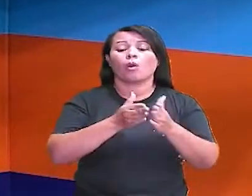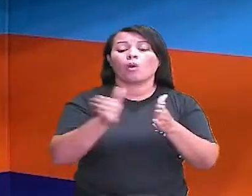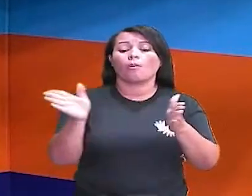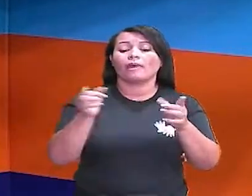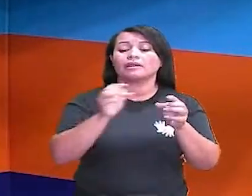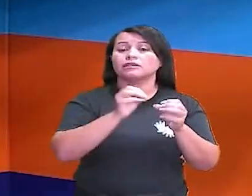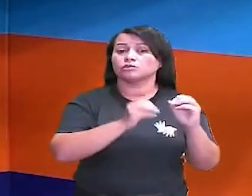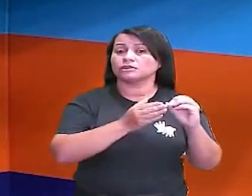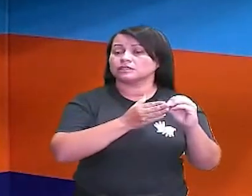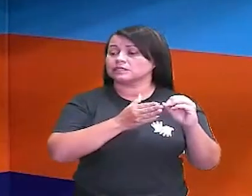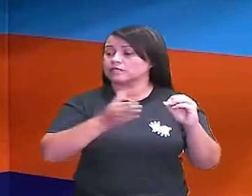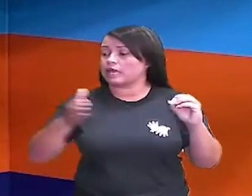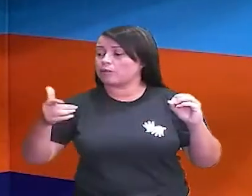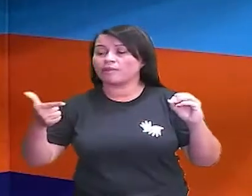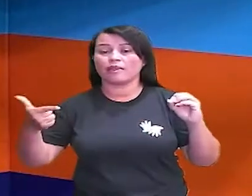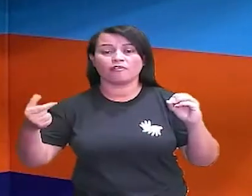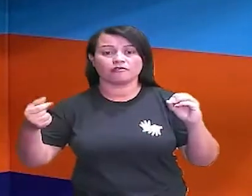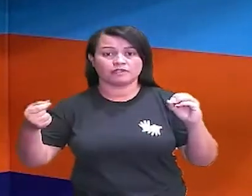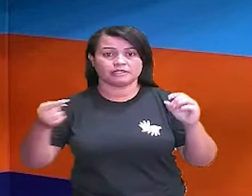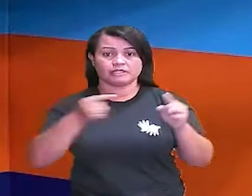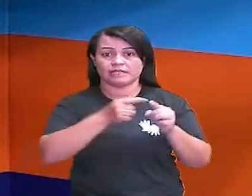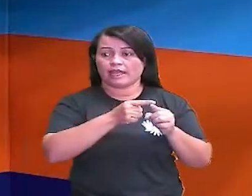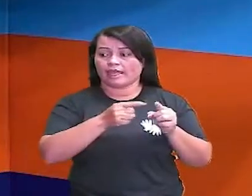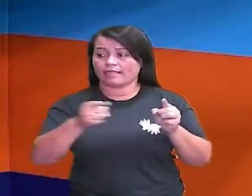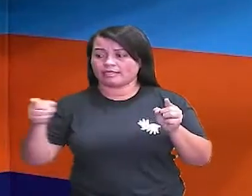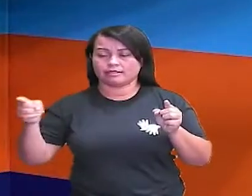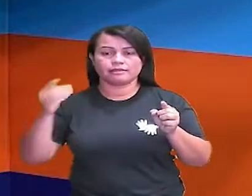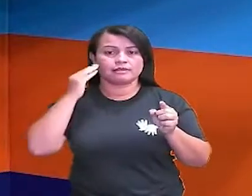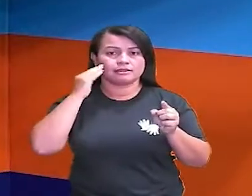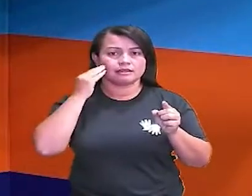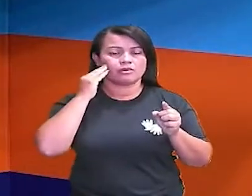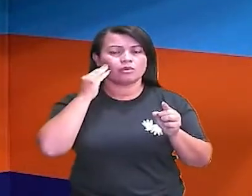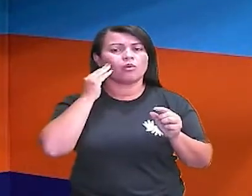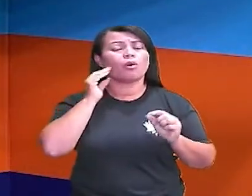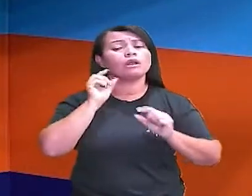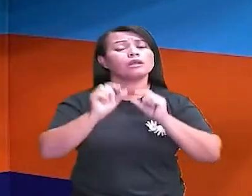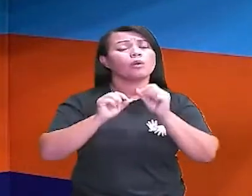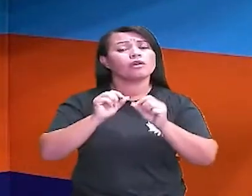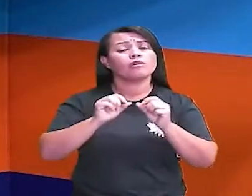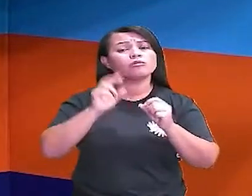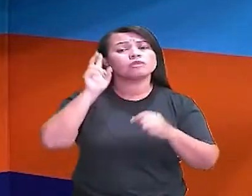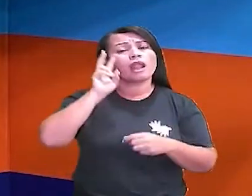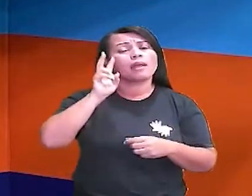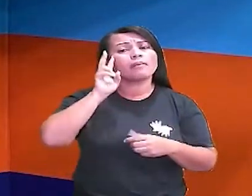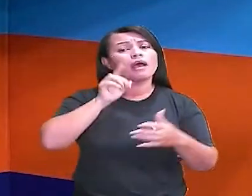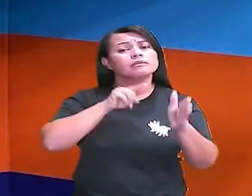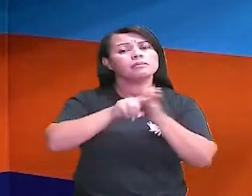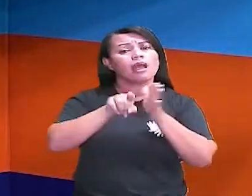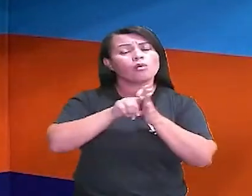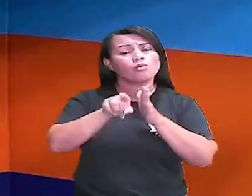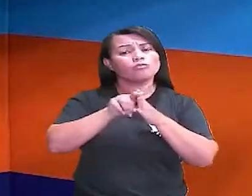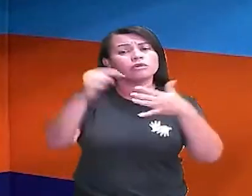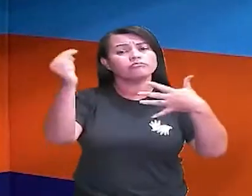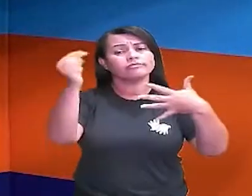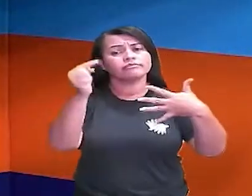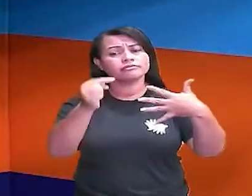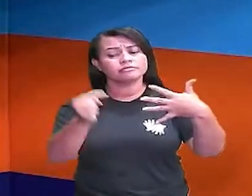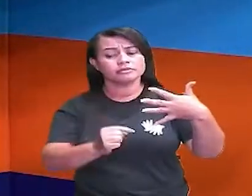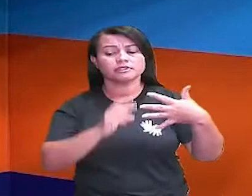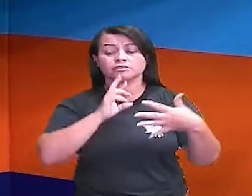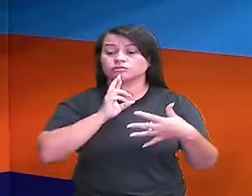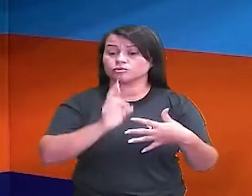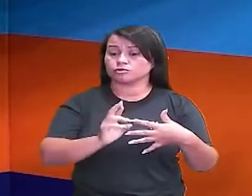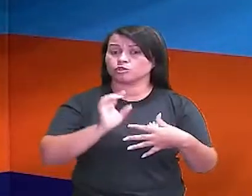0 e vai até o 20, tá certo? E aí a gente vai relembrar essas perguntas, respondendo elas usando